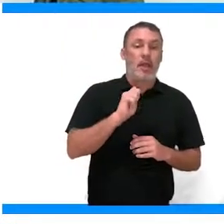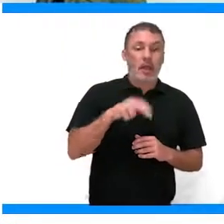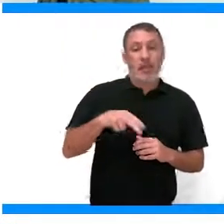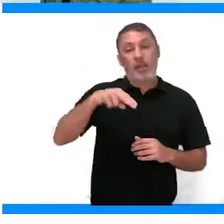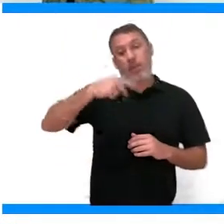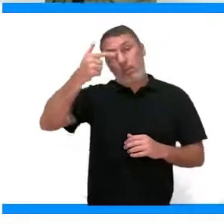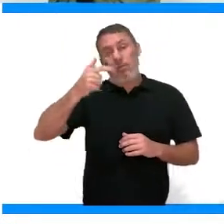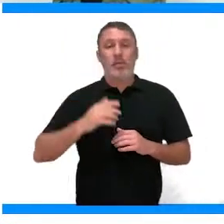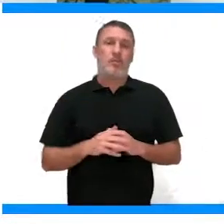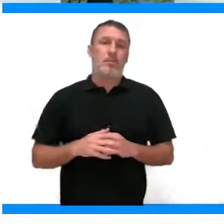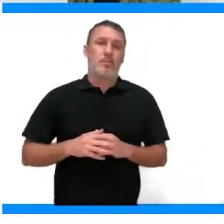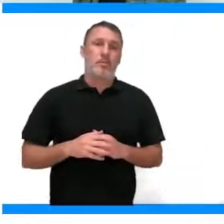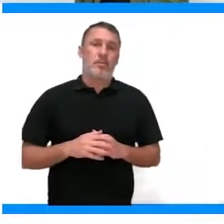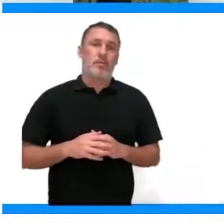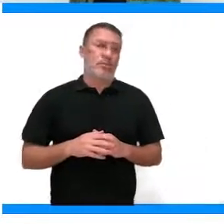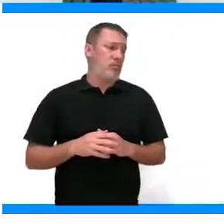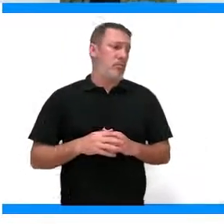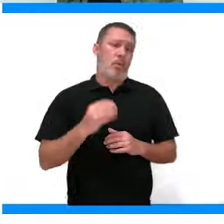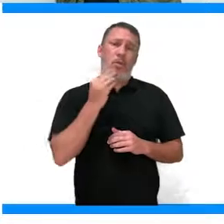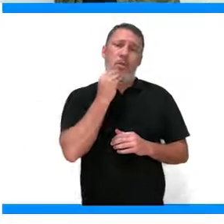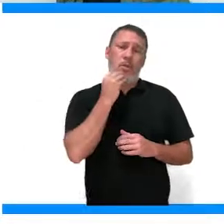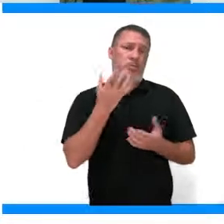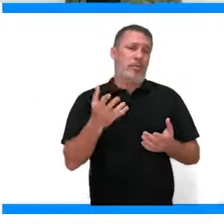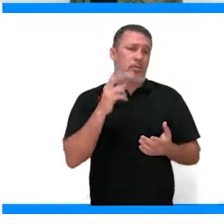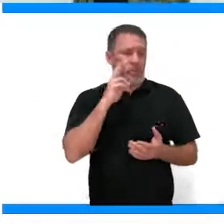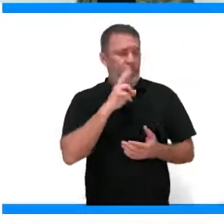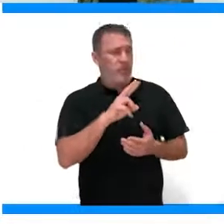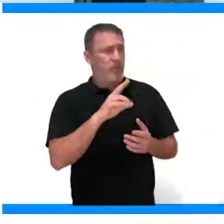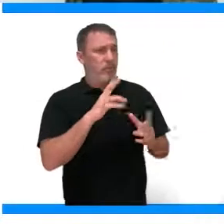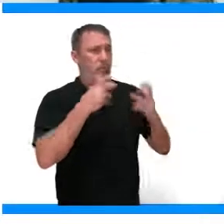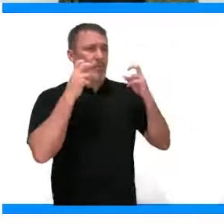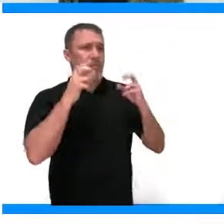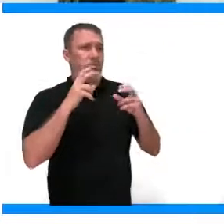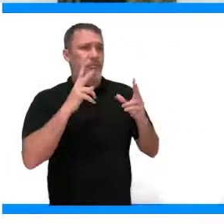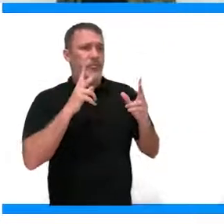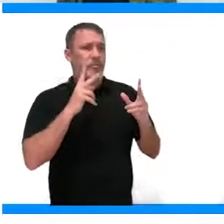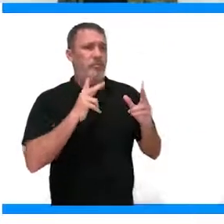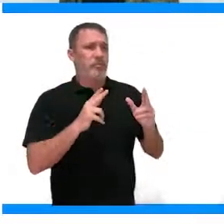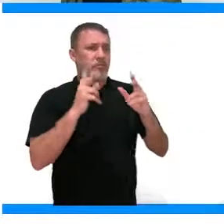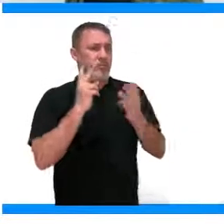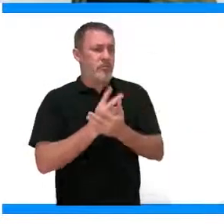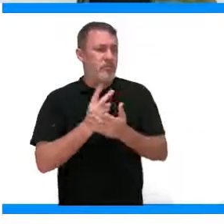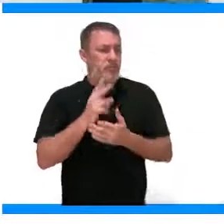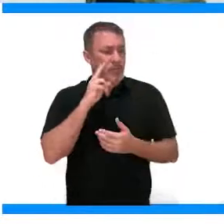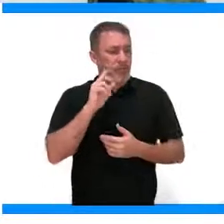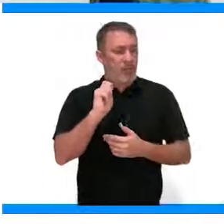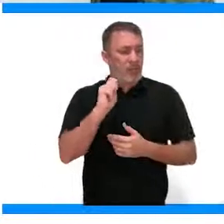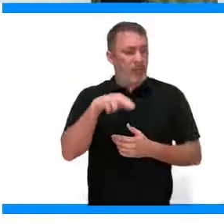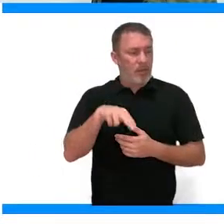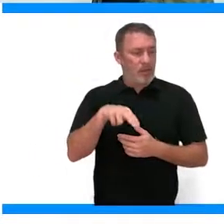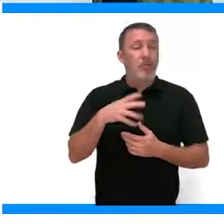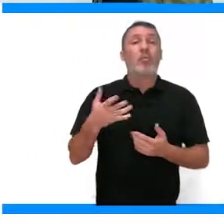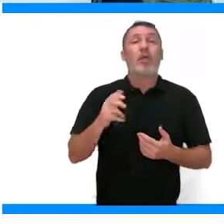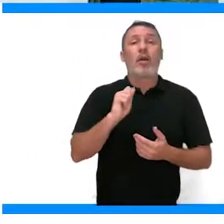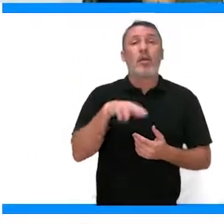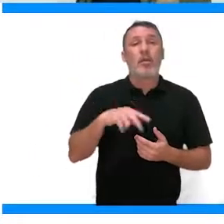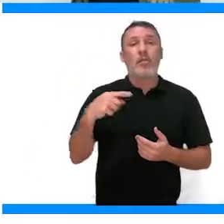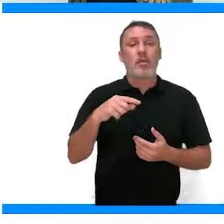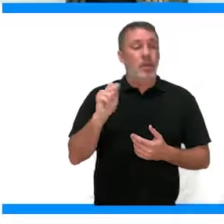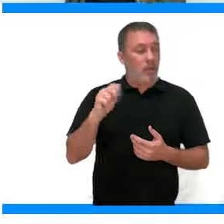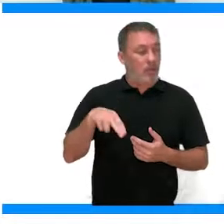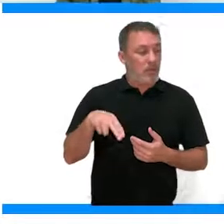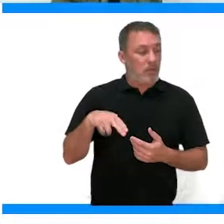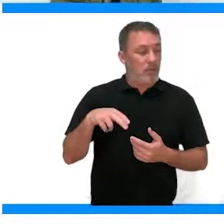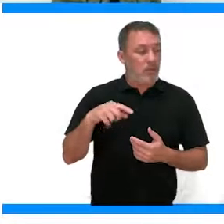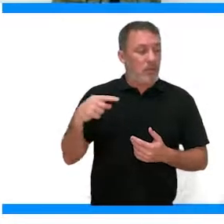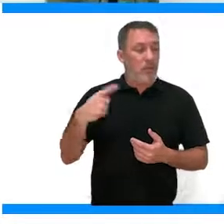quadrado. Pô, meu nome. Pô, meu nome não, meu hacker. Pô, meu hacker. Beleza. E o AN menos 1? Quem que é o AN menos 1?